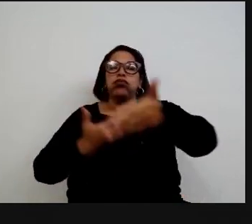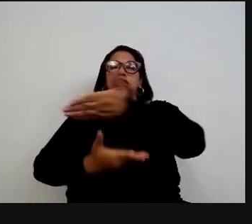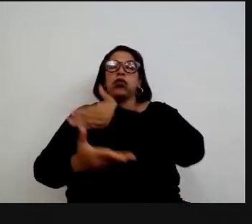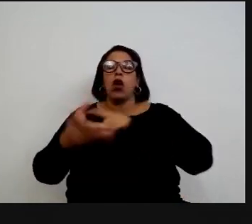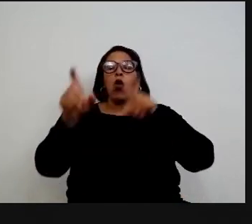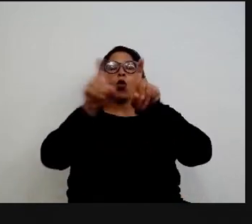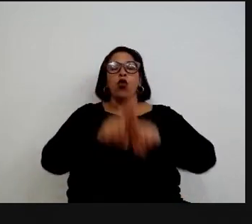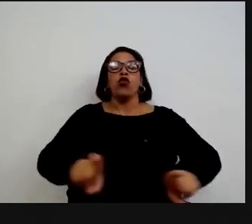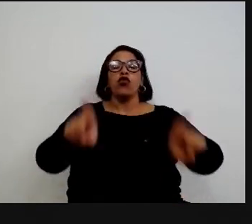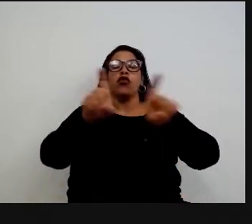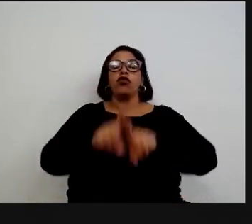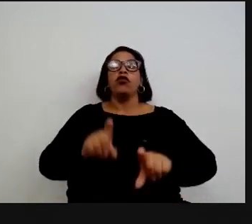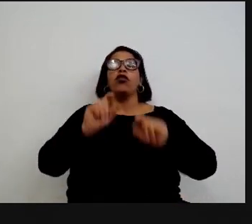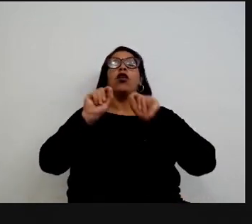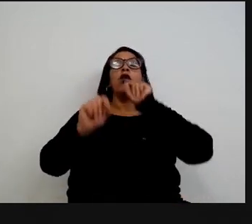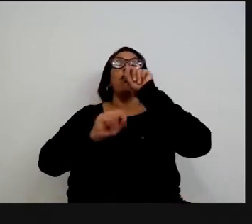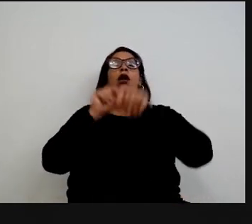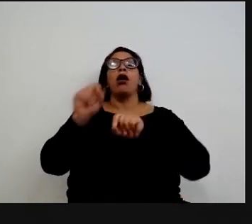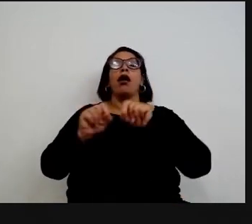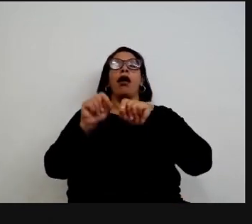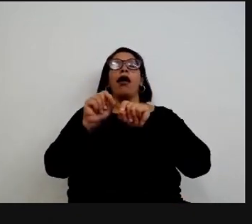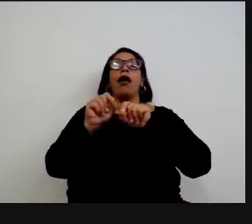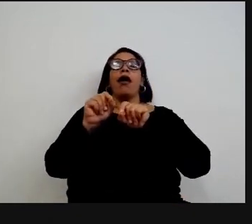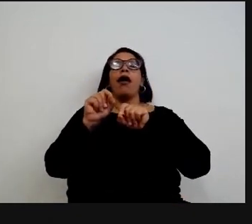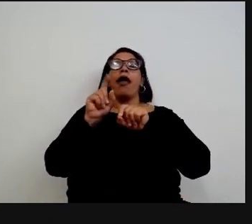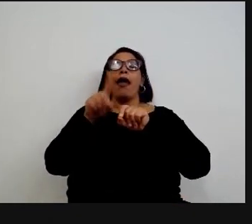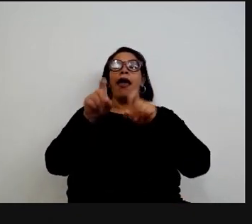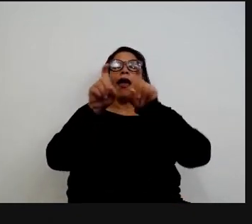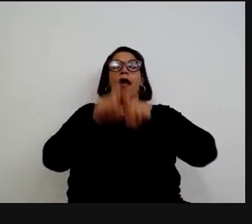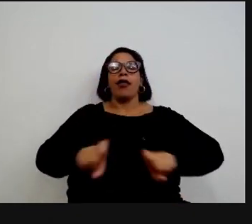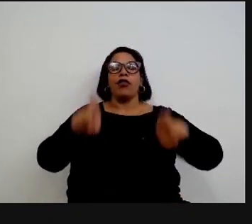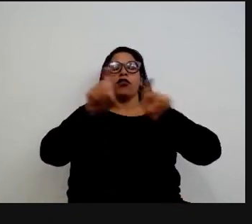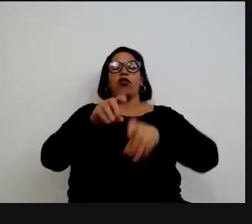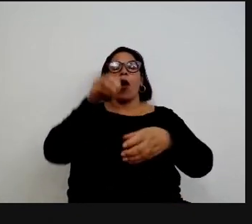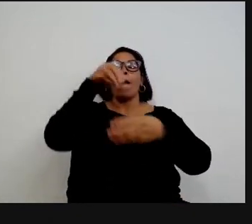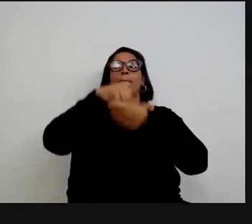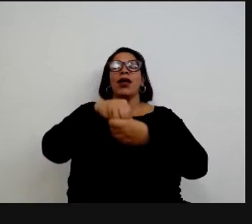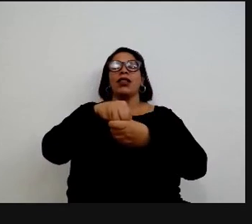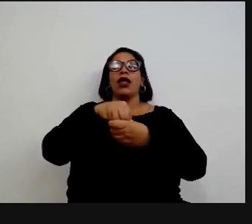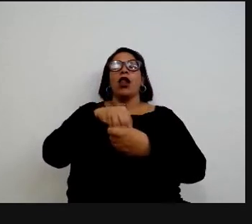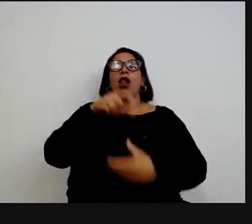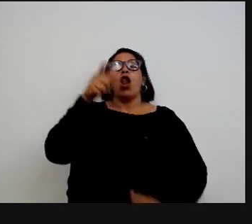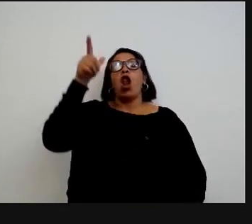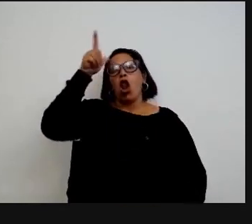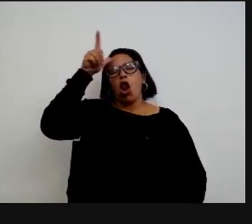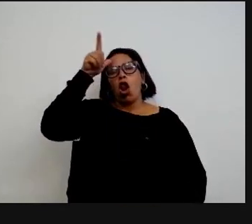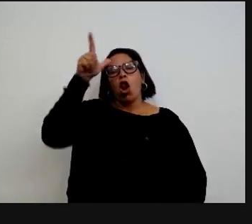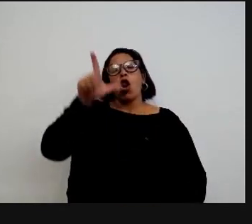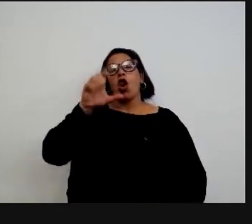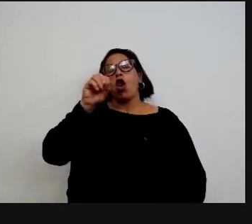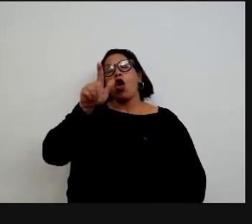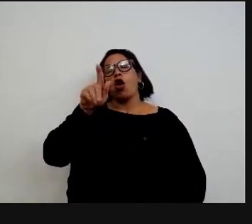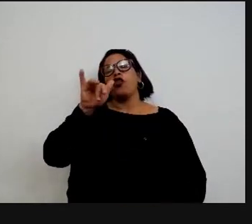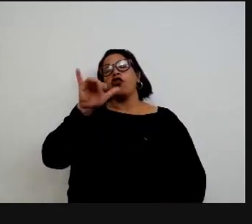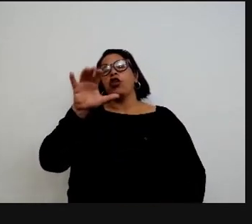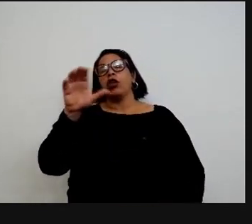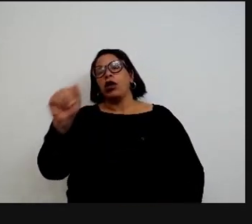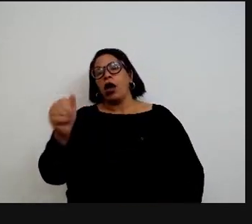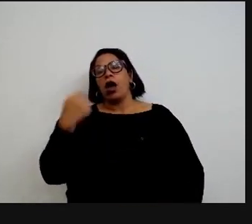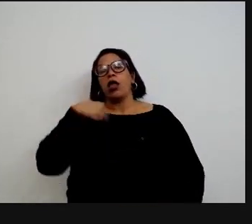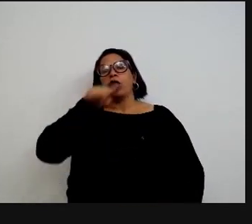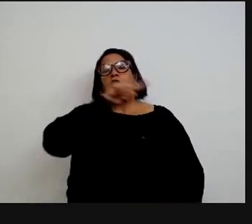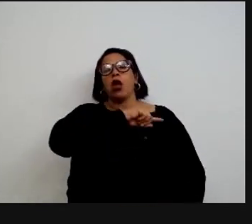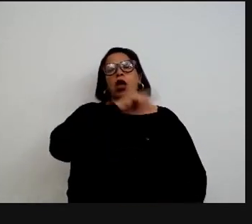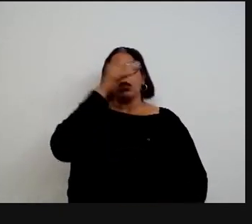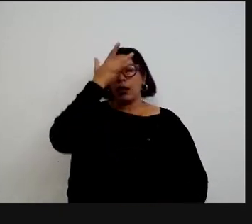O digital ele fala sobre a operação ficar na parte lógica, na parte da máquina, e nós,